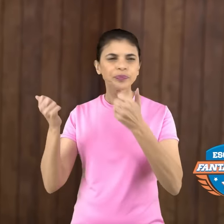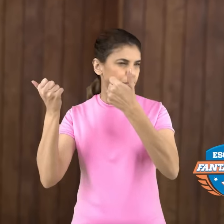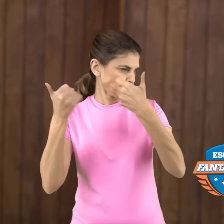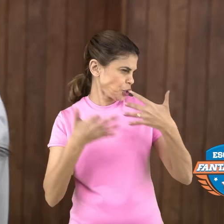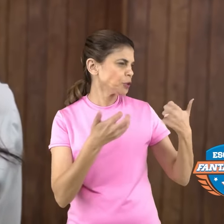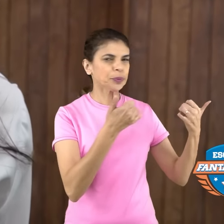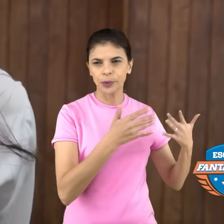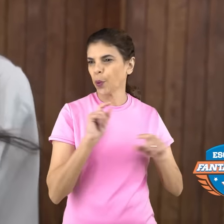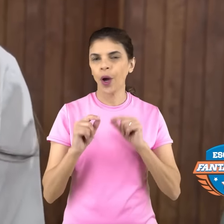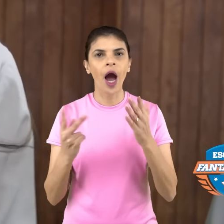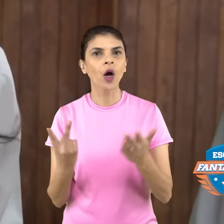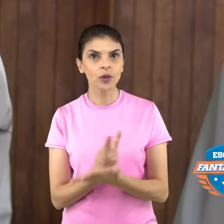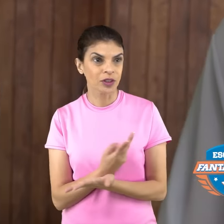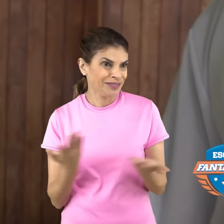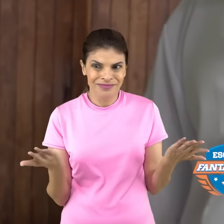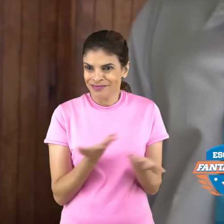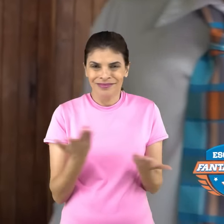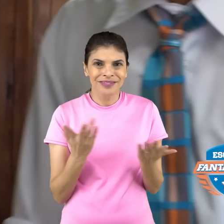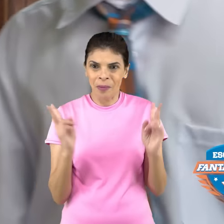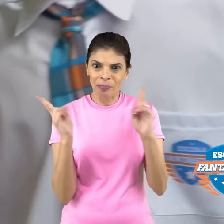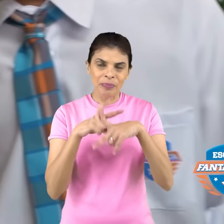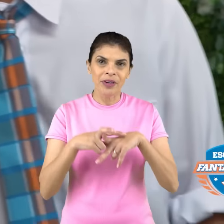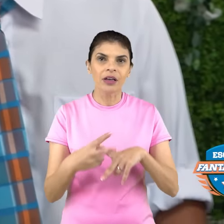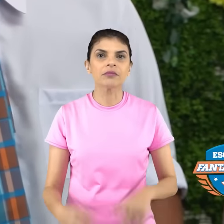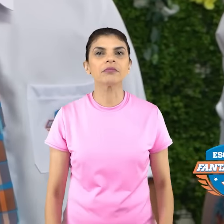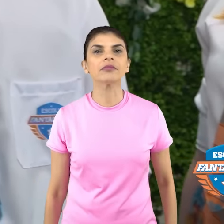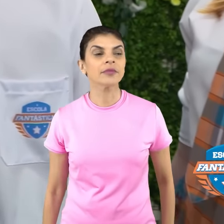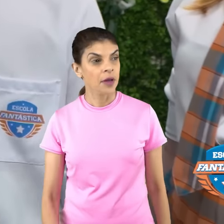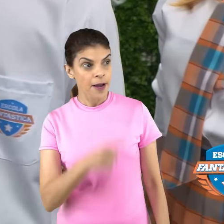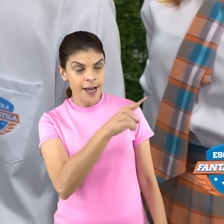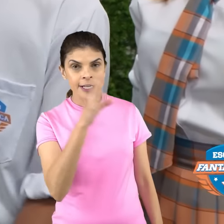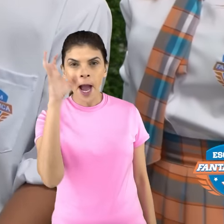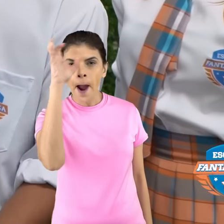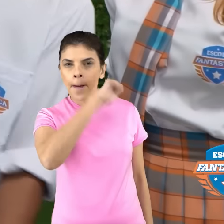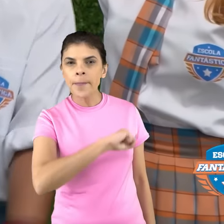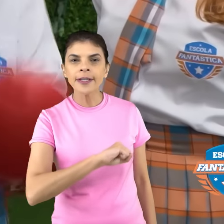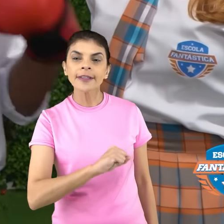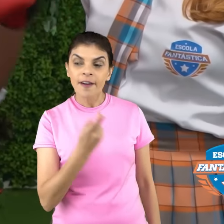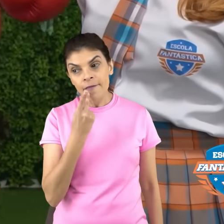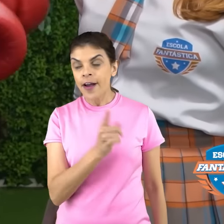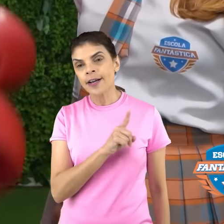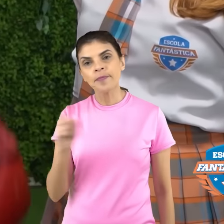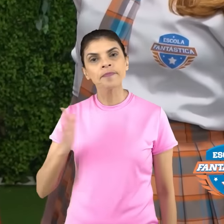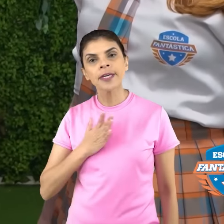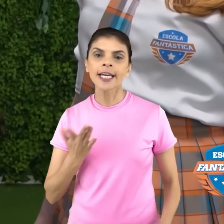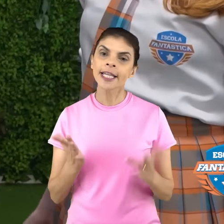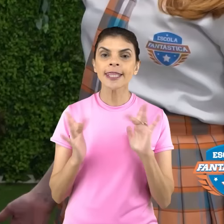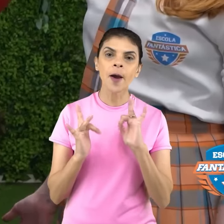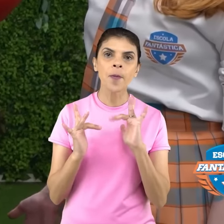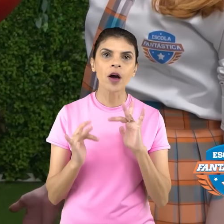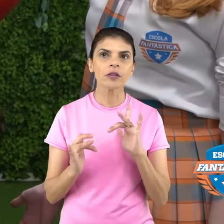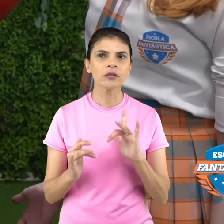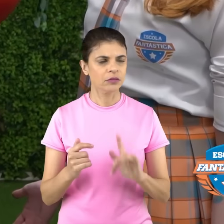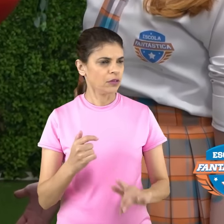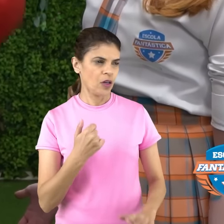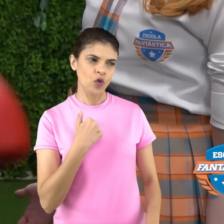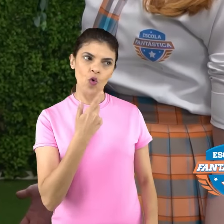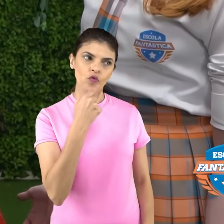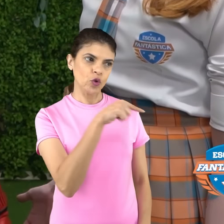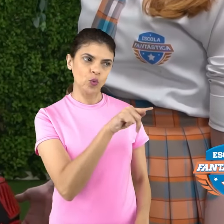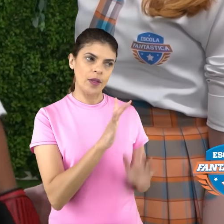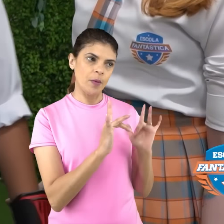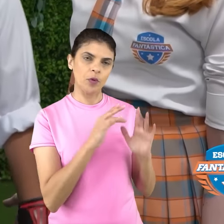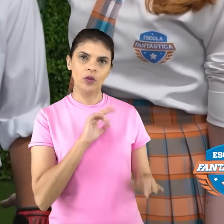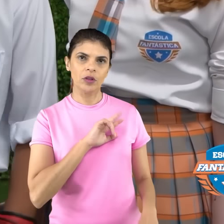me explicar o que tá acontecendo? Por que vocês estão brigando? Isso é pra ele aprender a não ficar se declarando pra minha namorada. Rafael, eu não sou sua